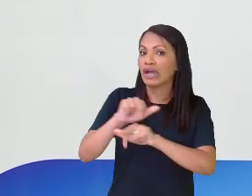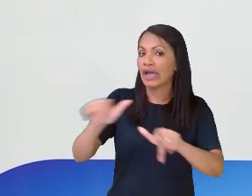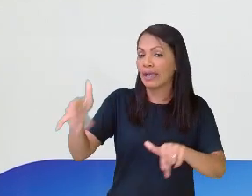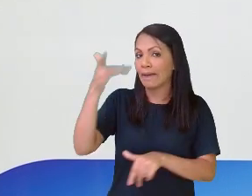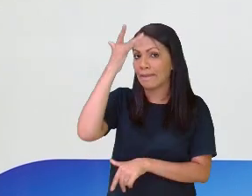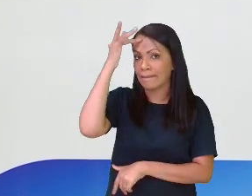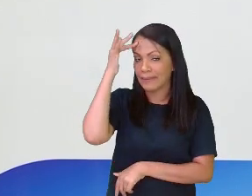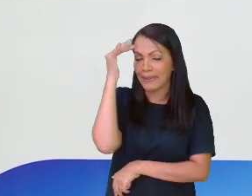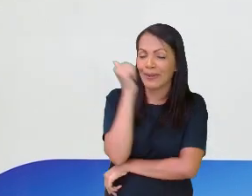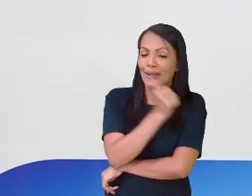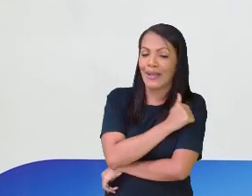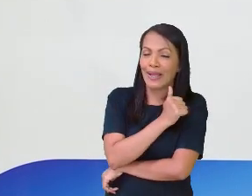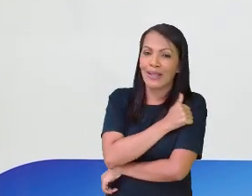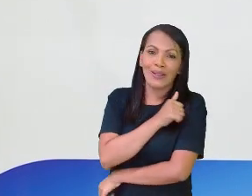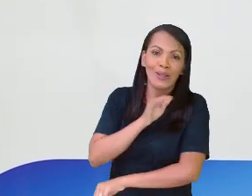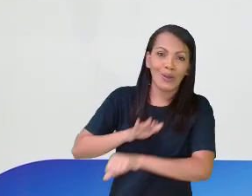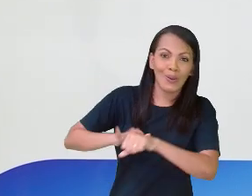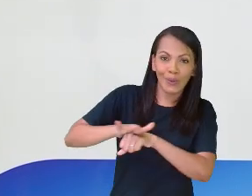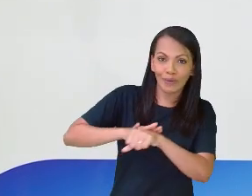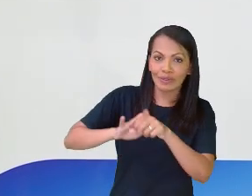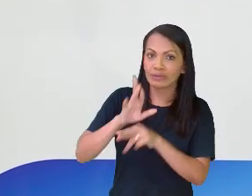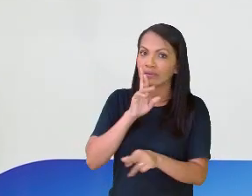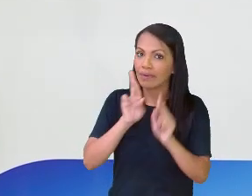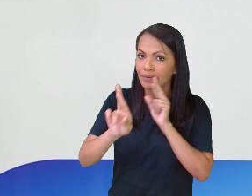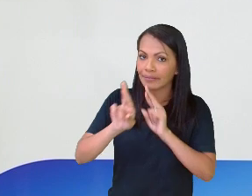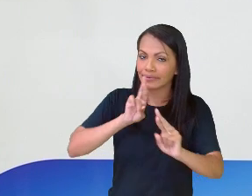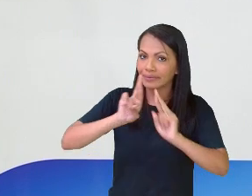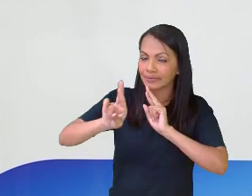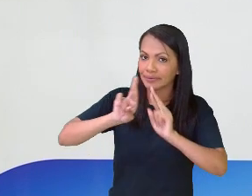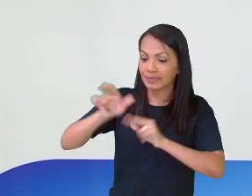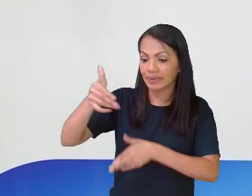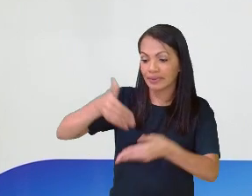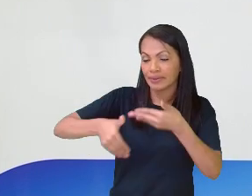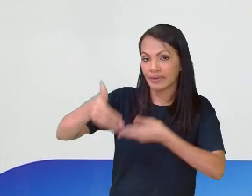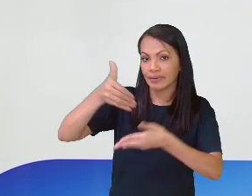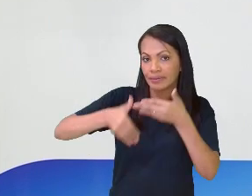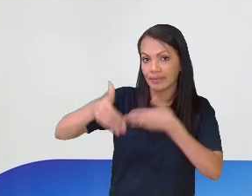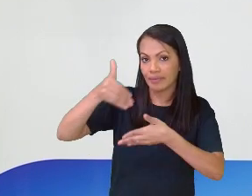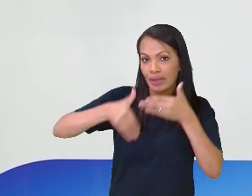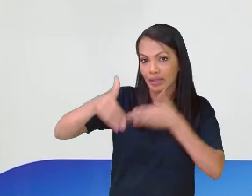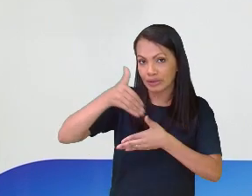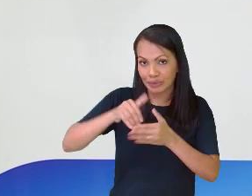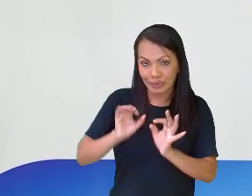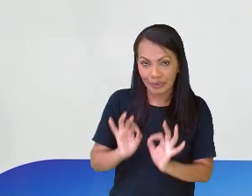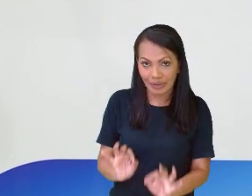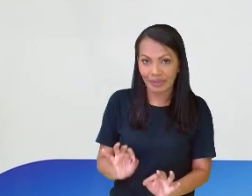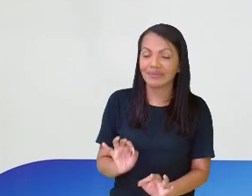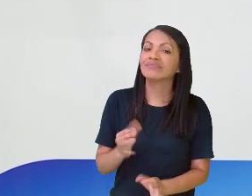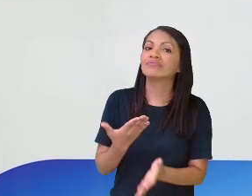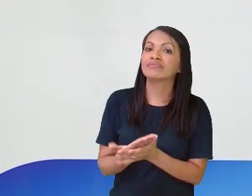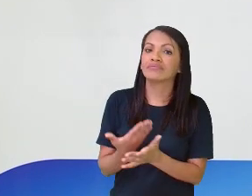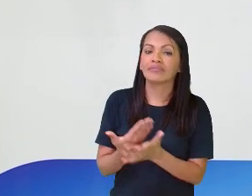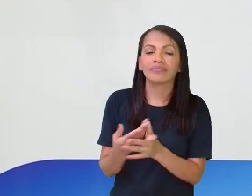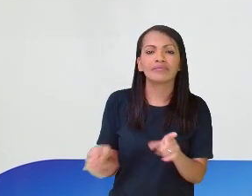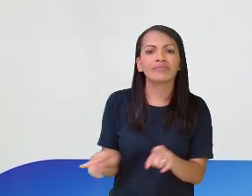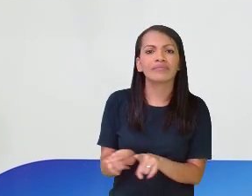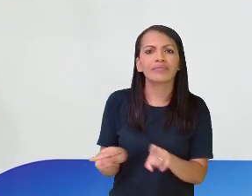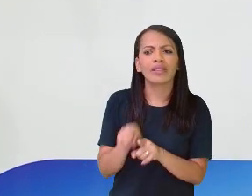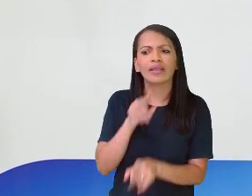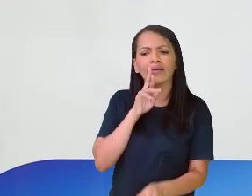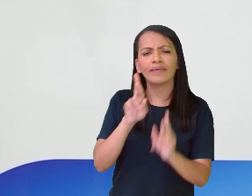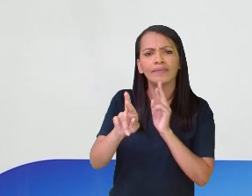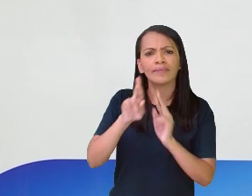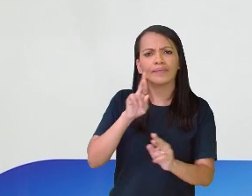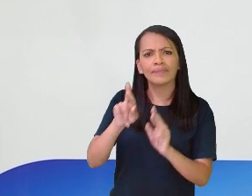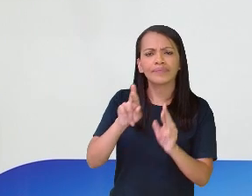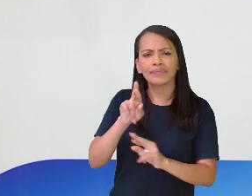os alunos tudo aí conversando, respondendo e participando ativamente. E por falar em responder, eu